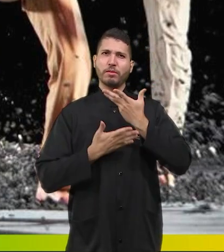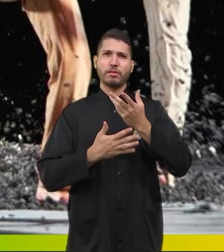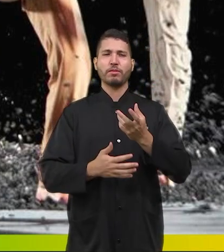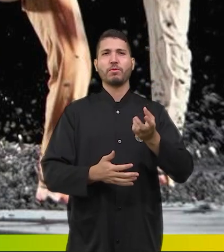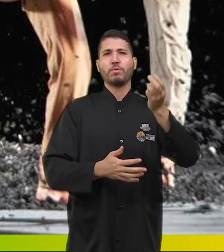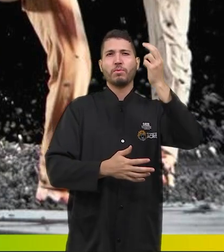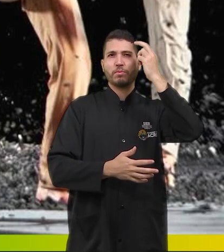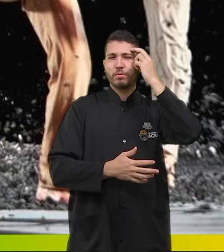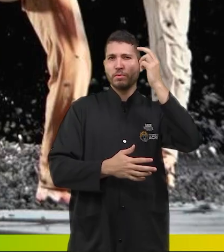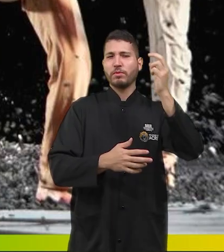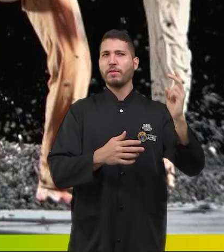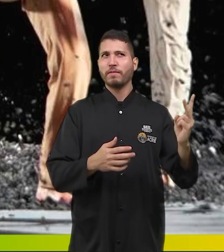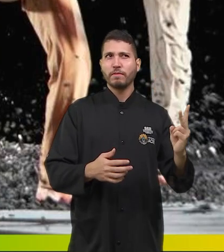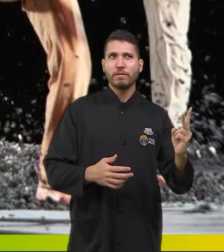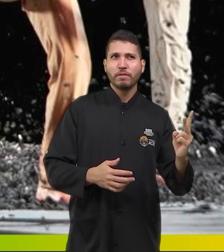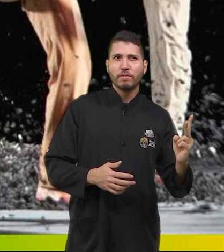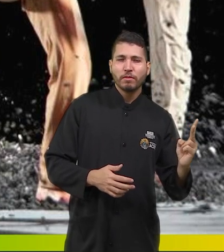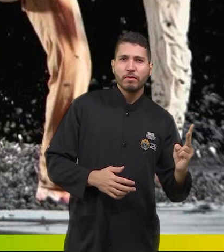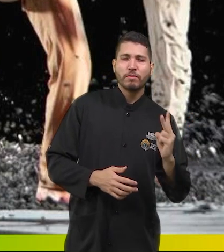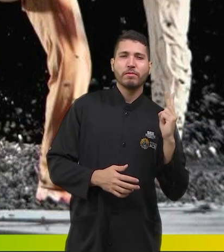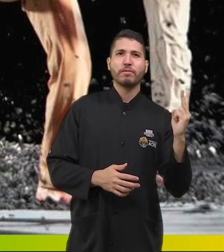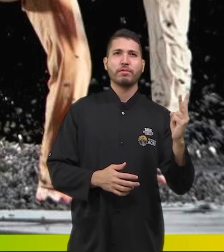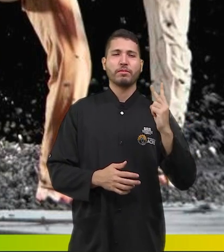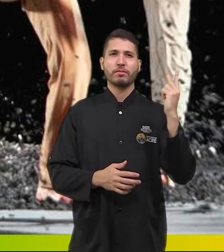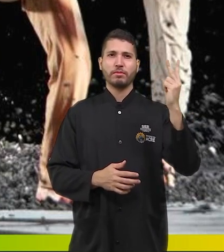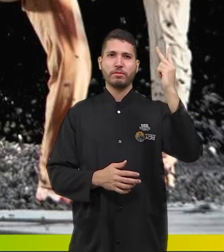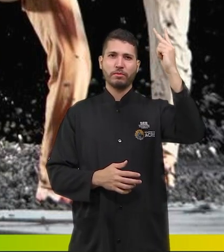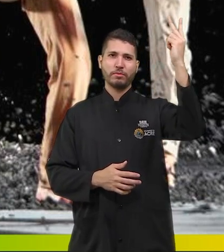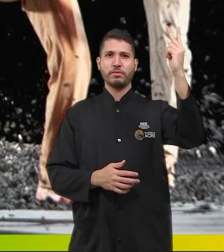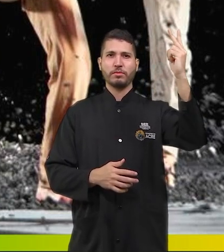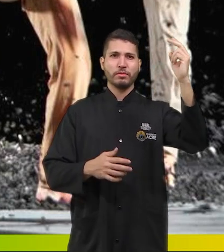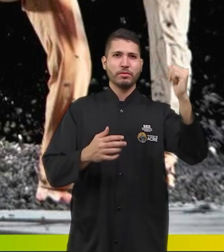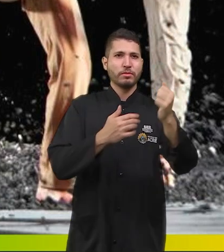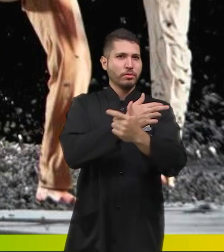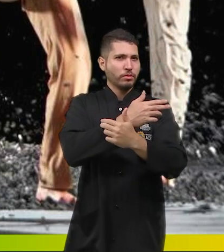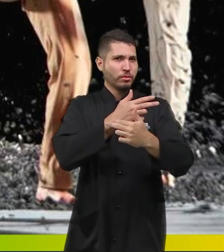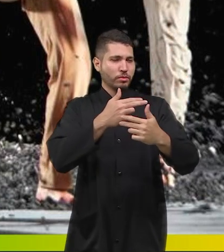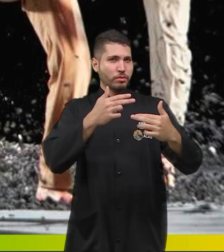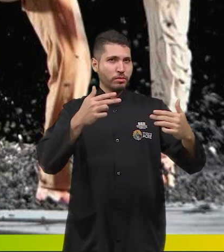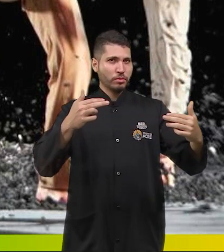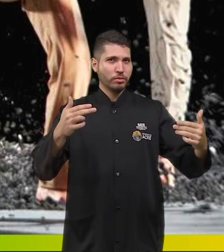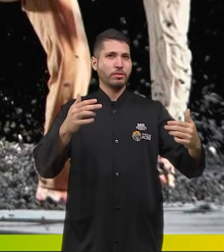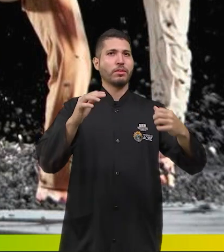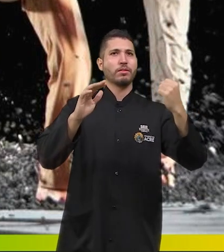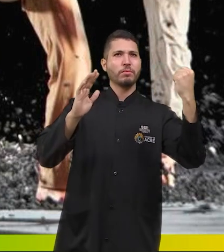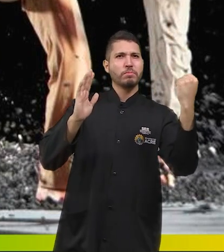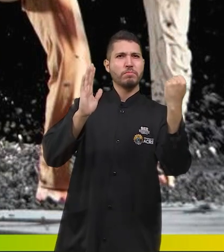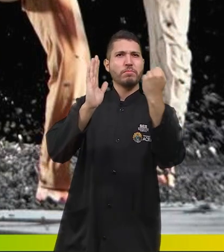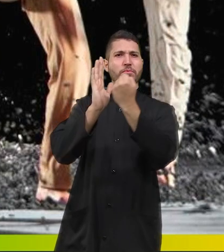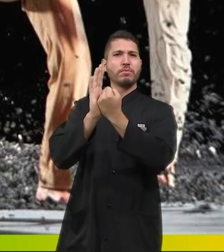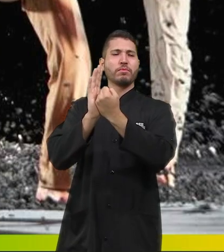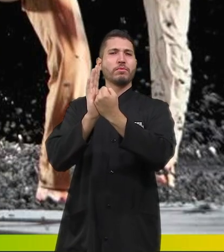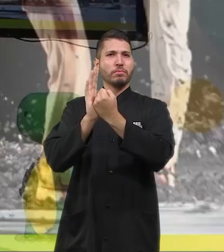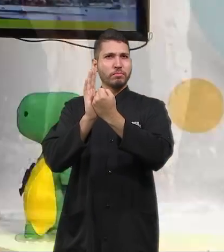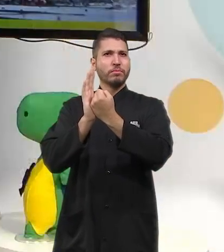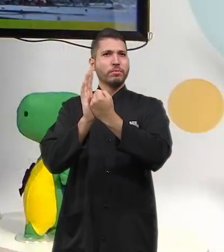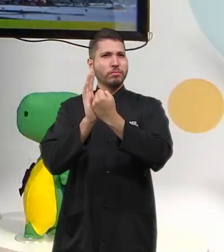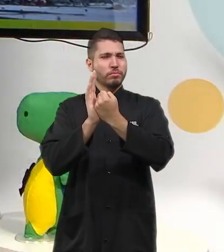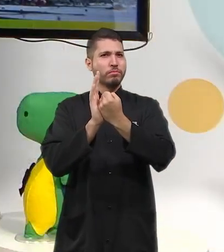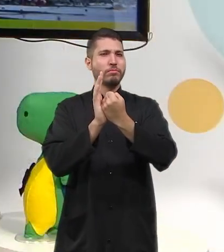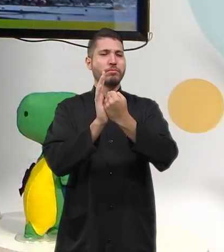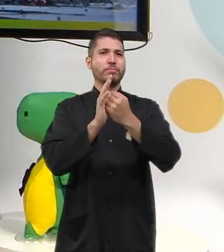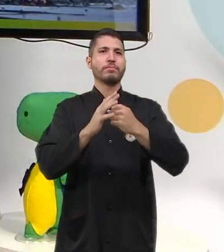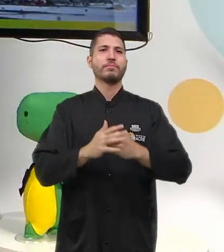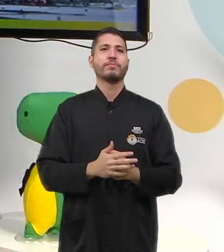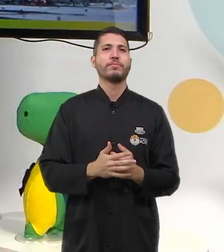é por meio das práticas corporais que essas expressões ganham forças. Então aqui a gente só está